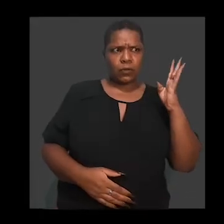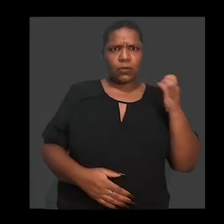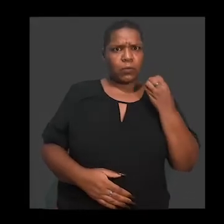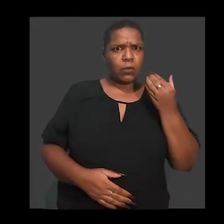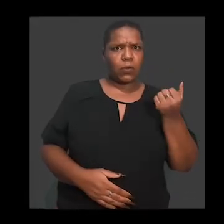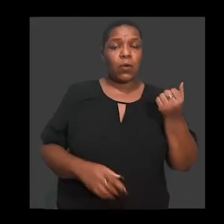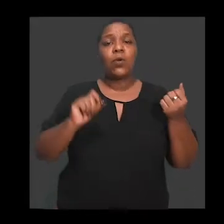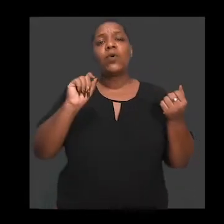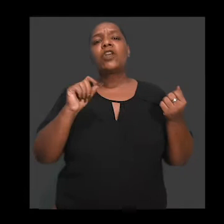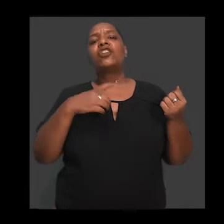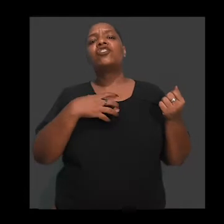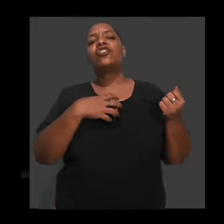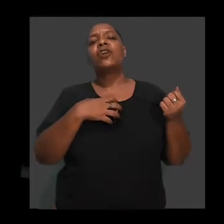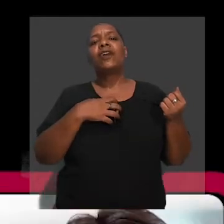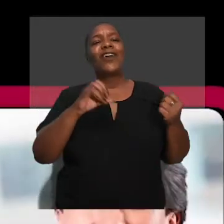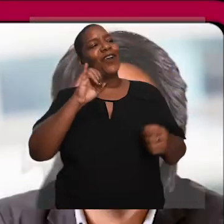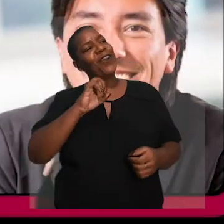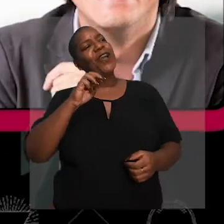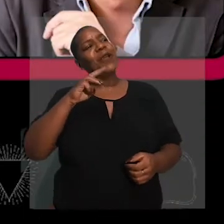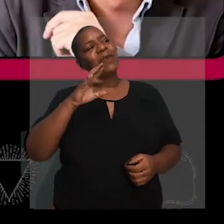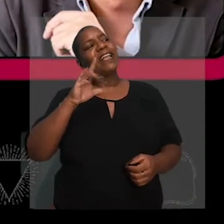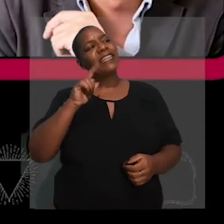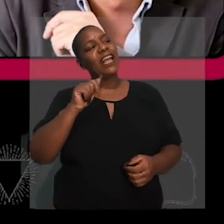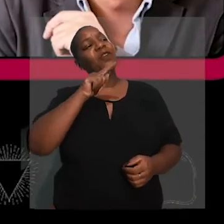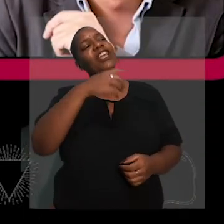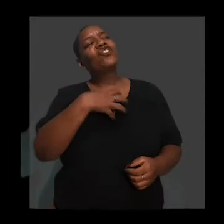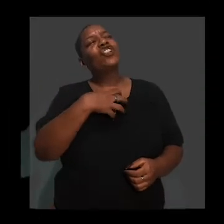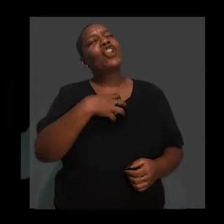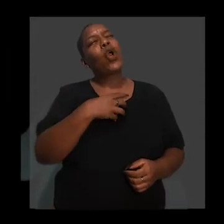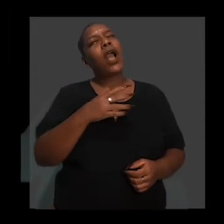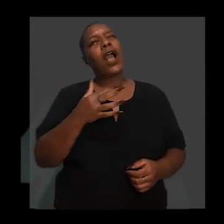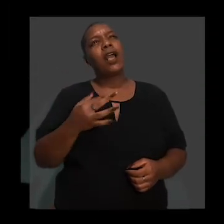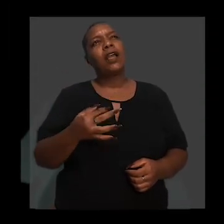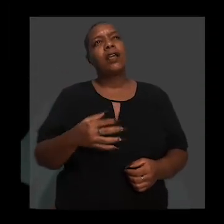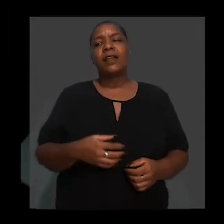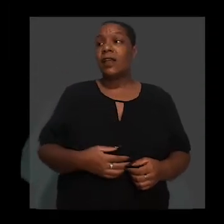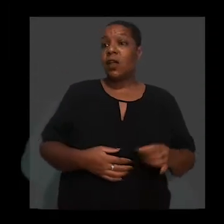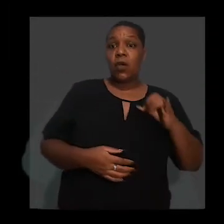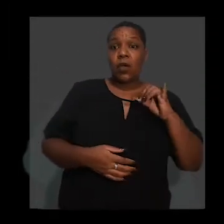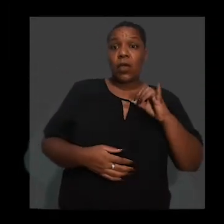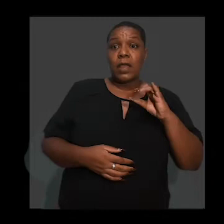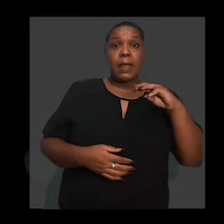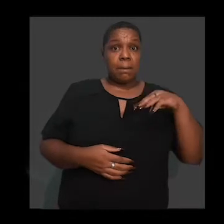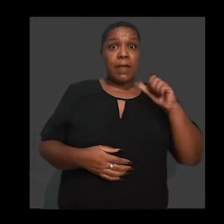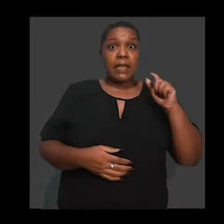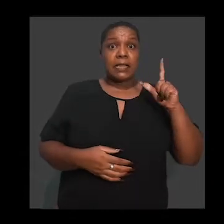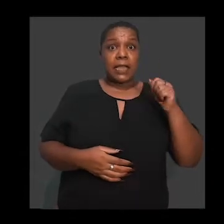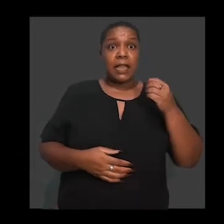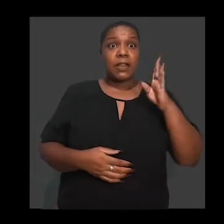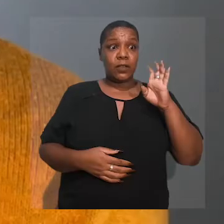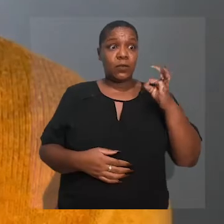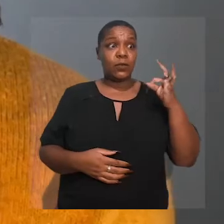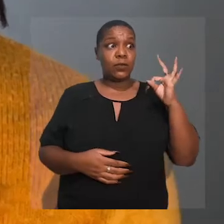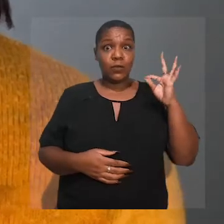Oi, oi, tudo bom? O que que te Oi. toca? Oi, Marcela. O que é que te toca? Oi, Marcela,